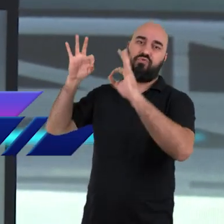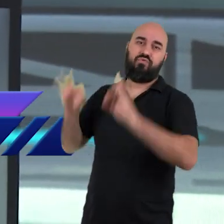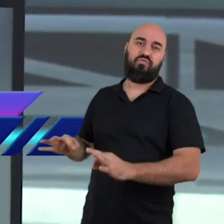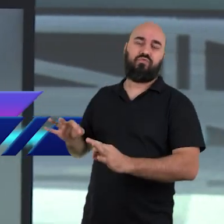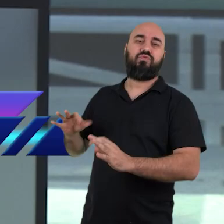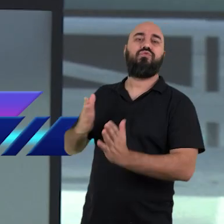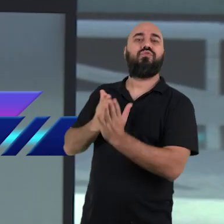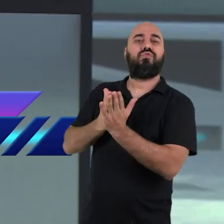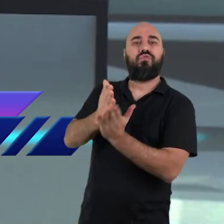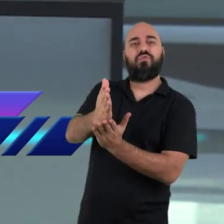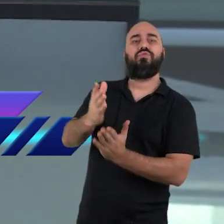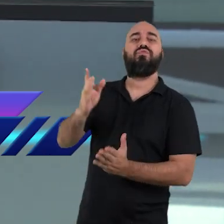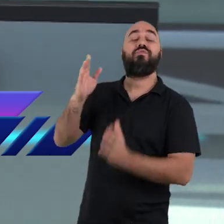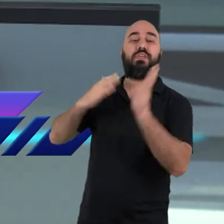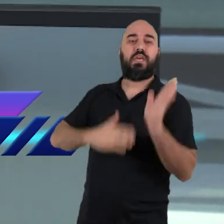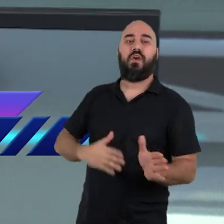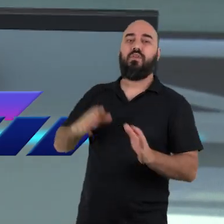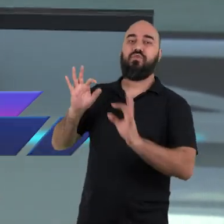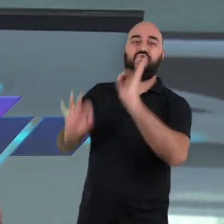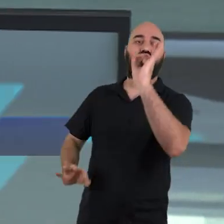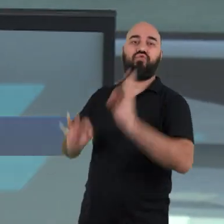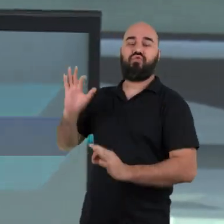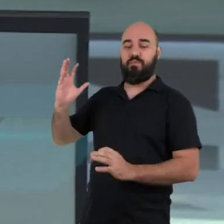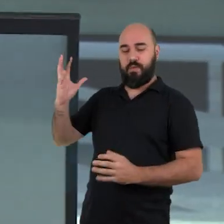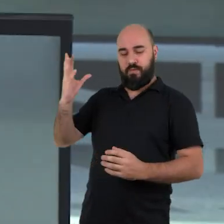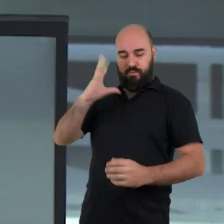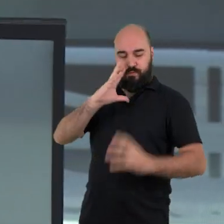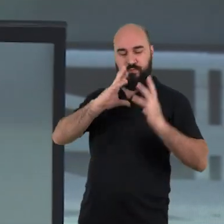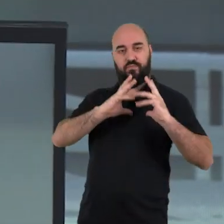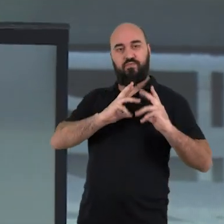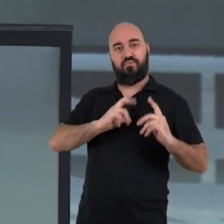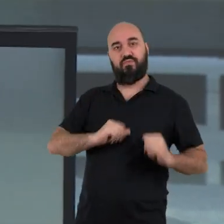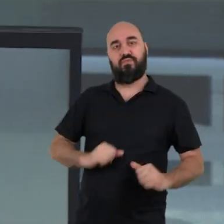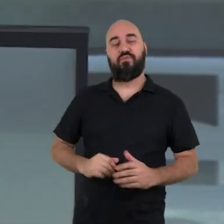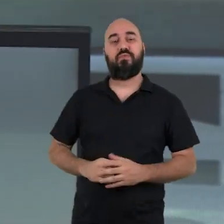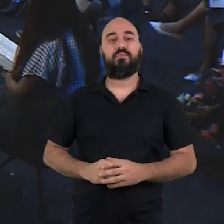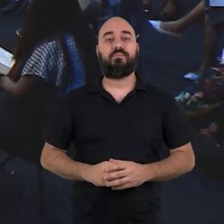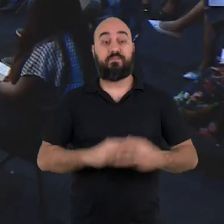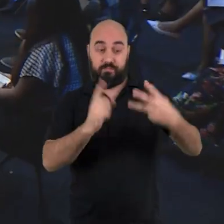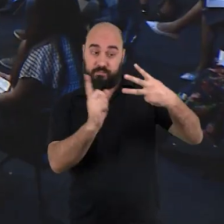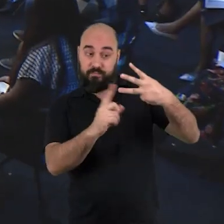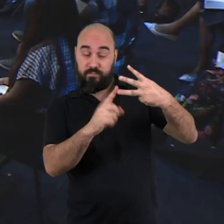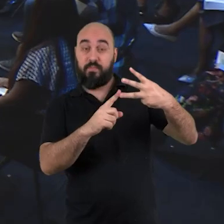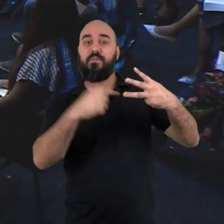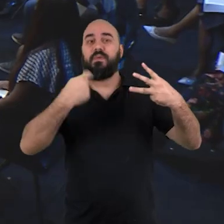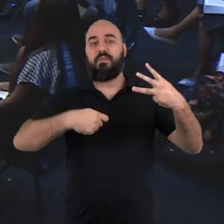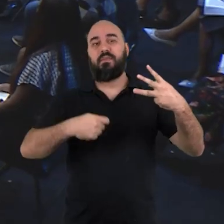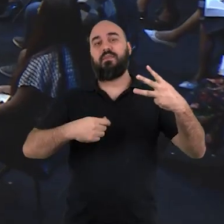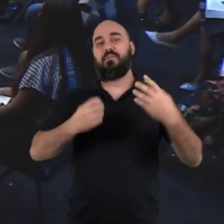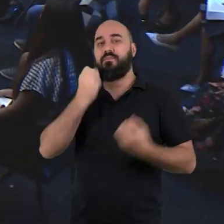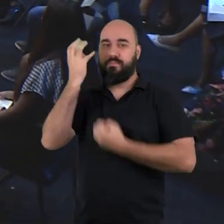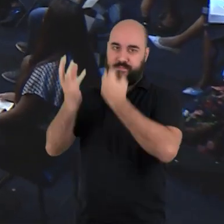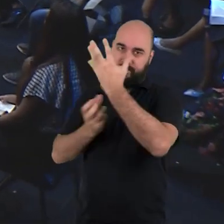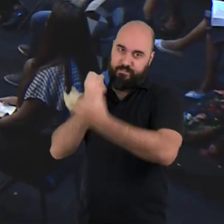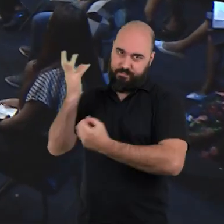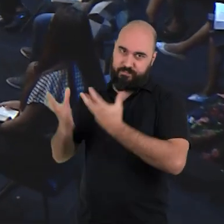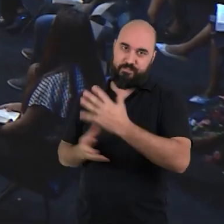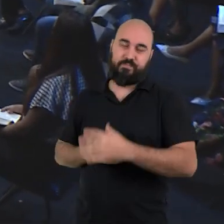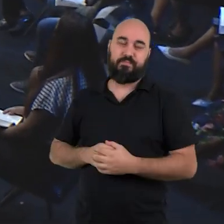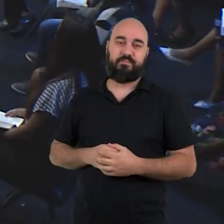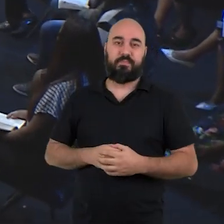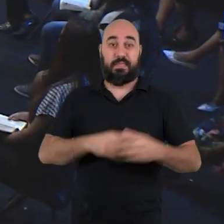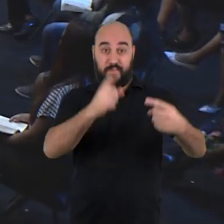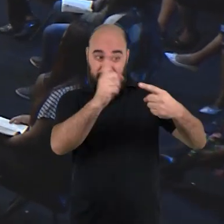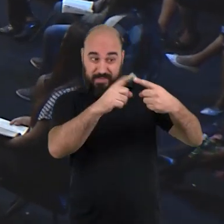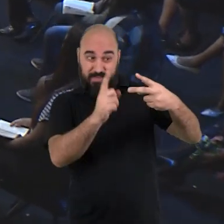injustiça. Então, crer, arrepender e confessar os pecados. São os 3 passos para a